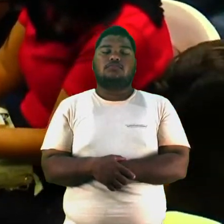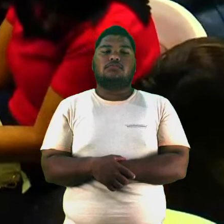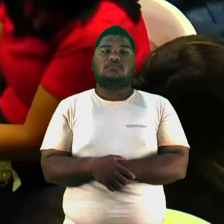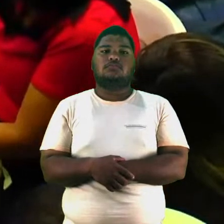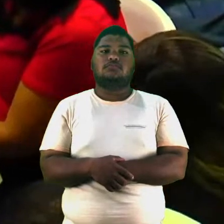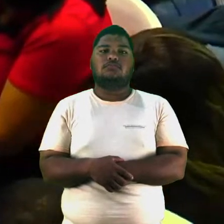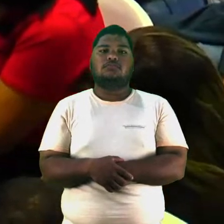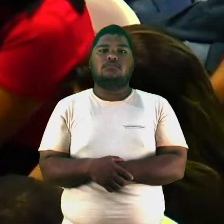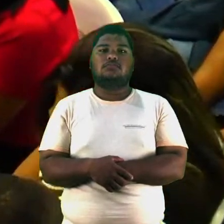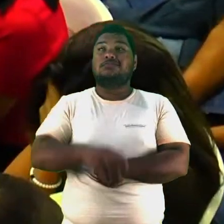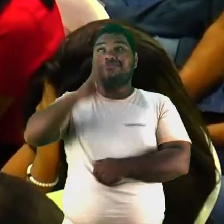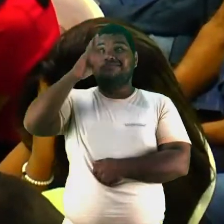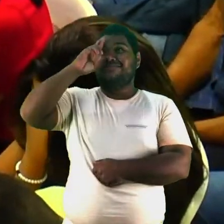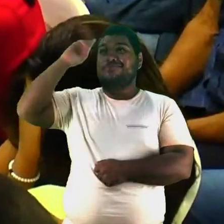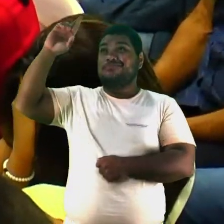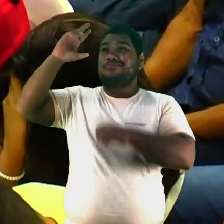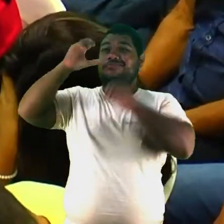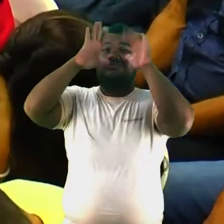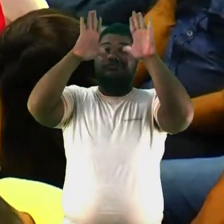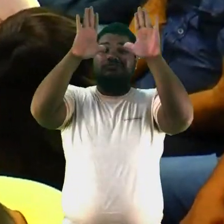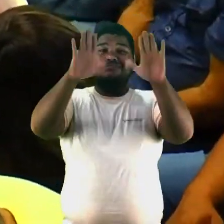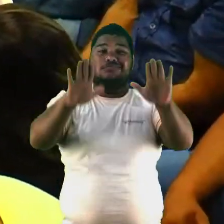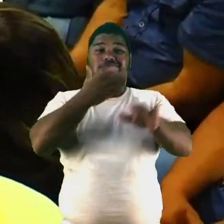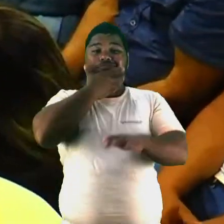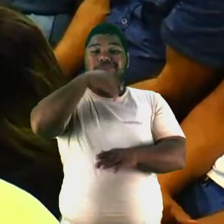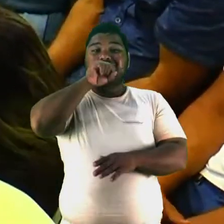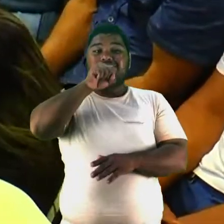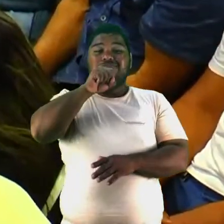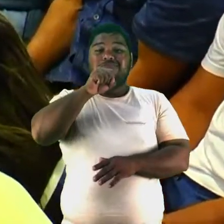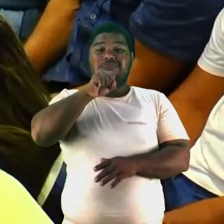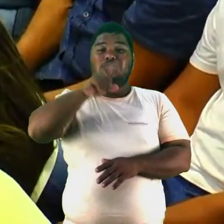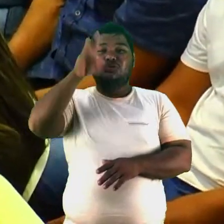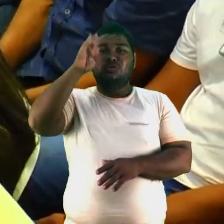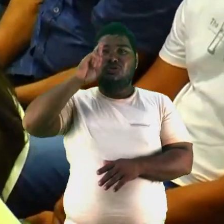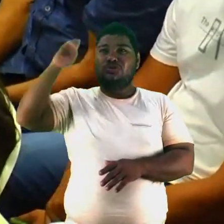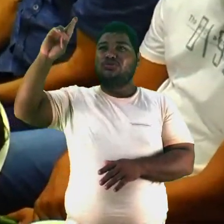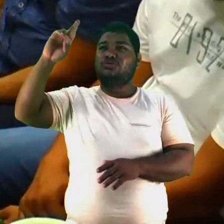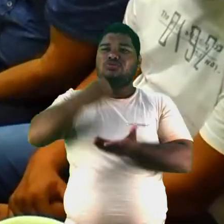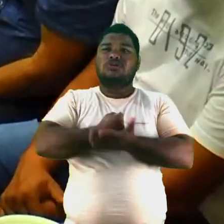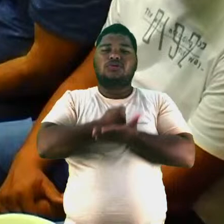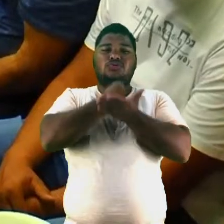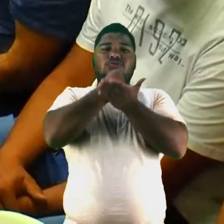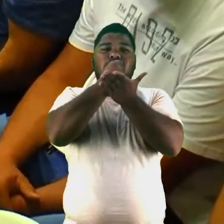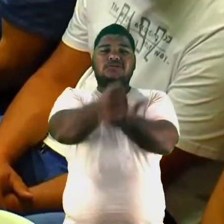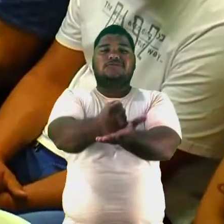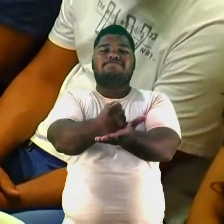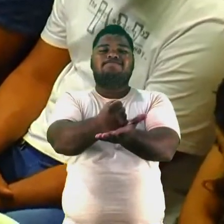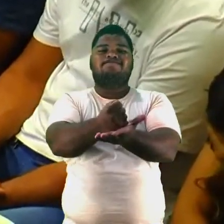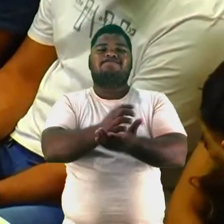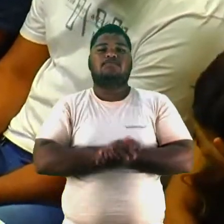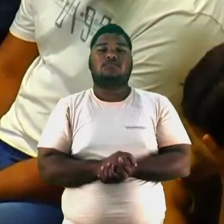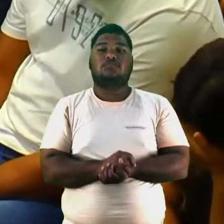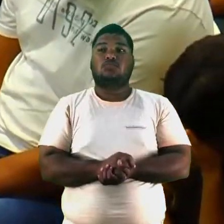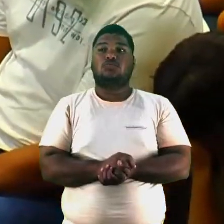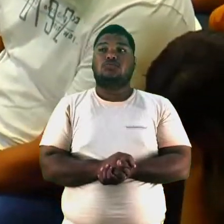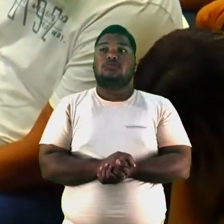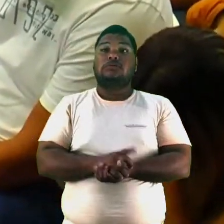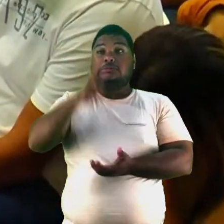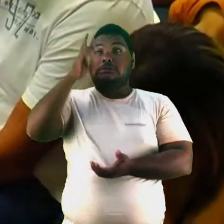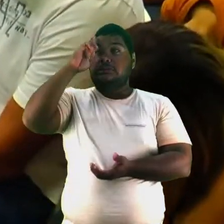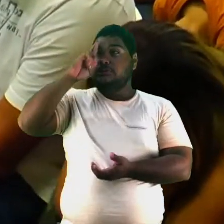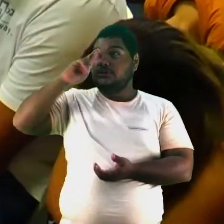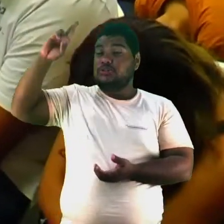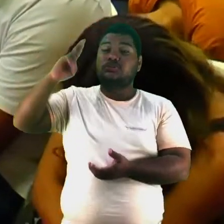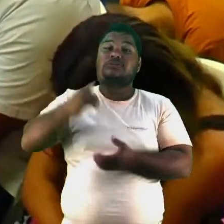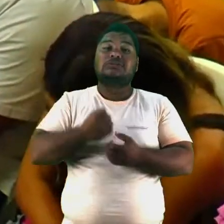Que o Senhor nos abençoe, Pai. Que o Senhor nos ajude. Que o Senhor nos dê